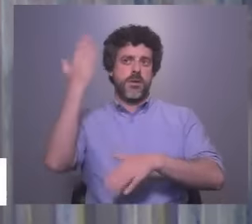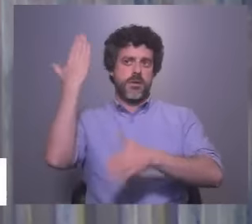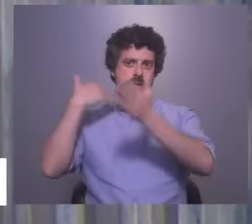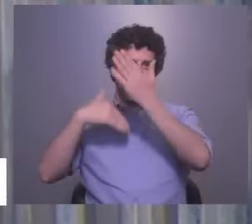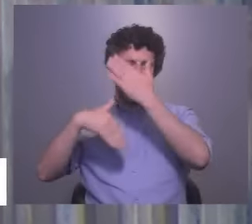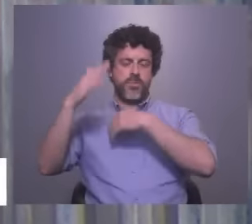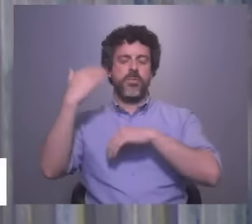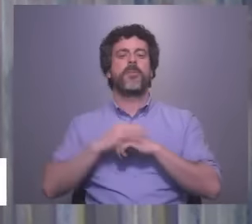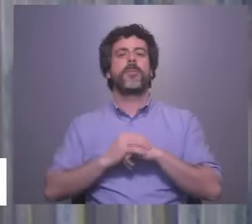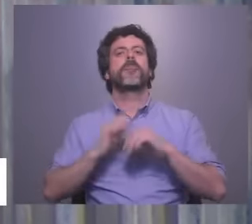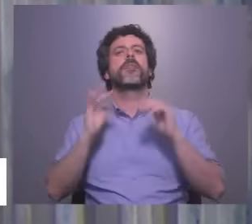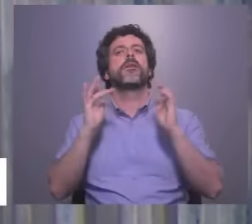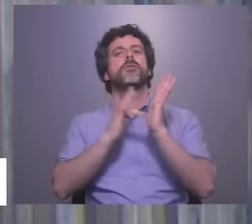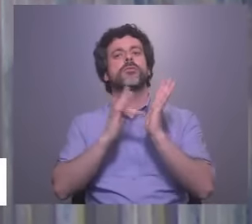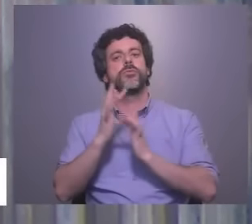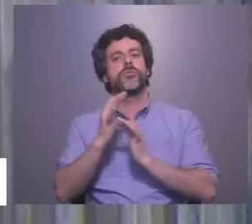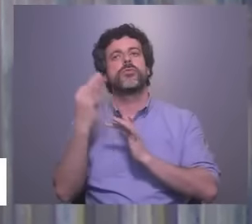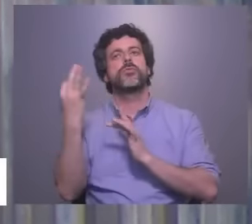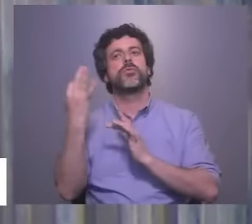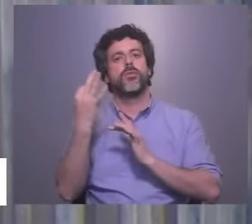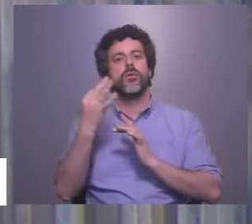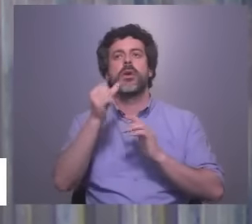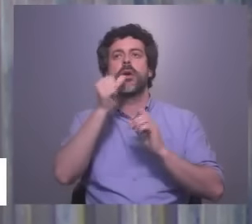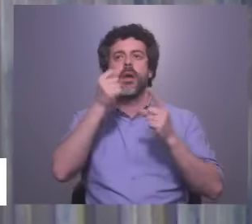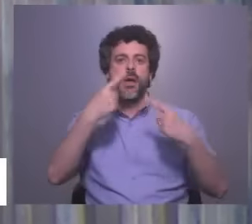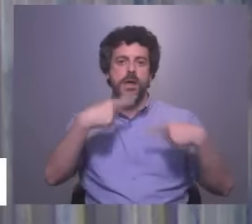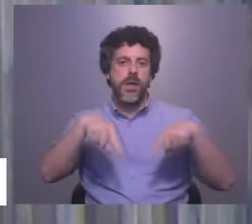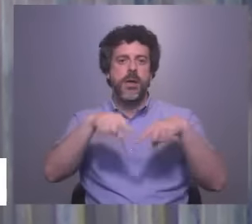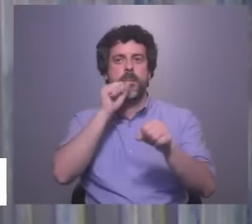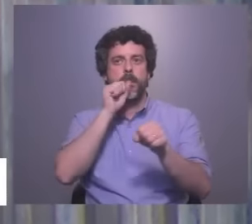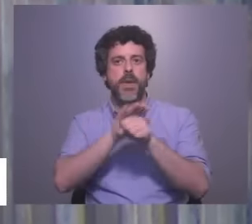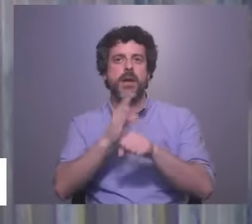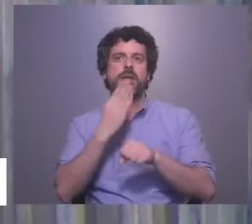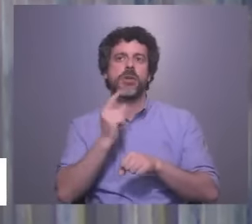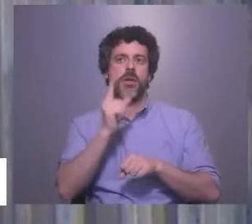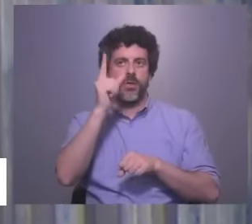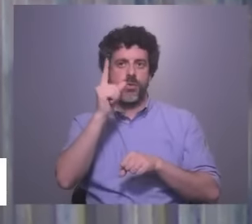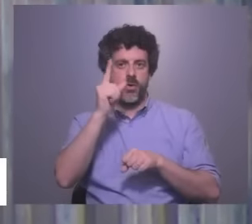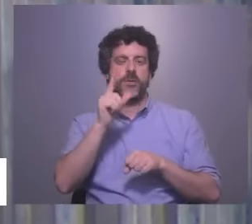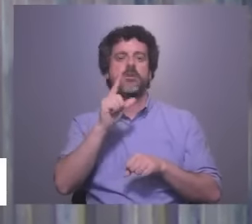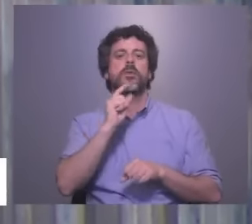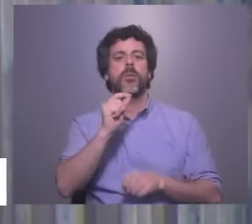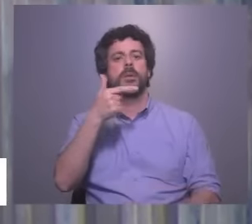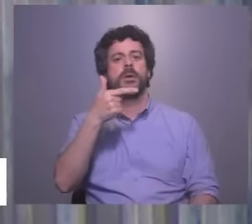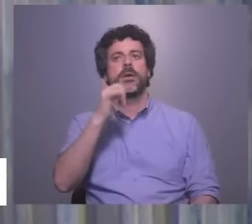Thank you.